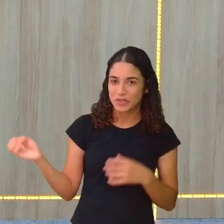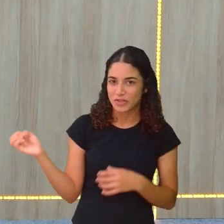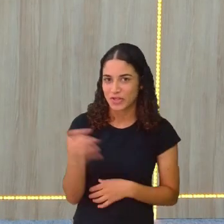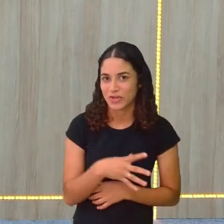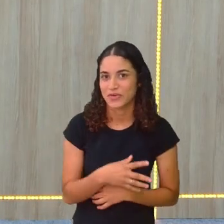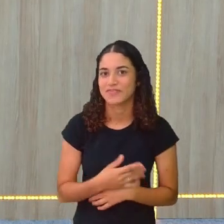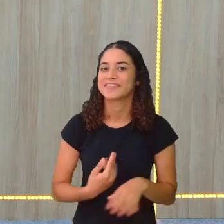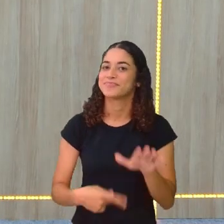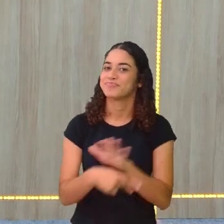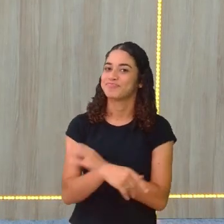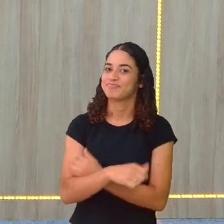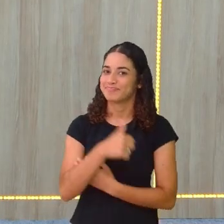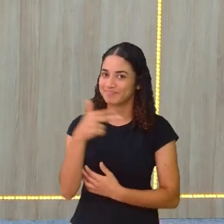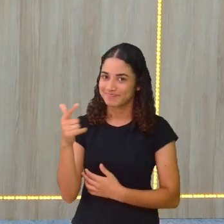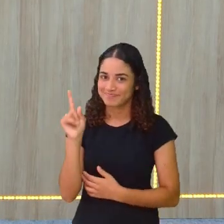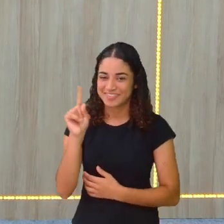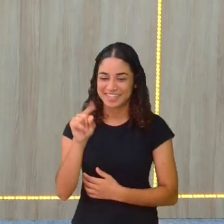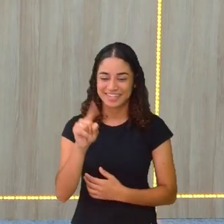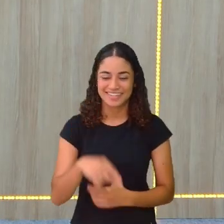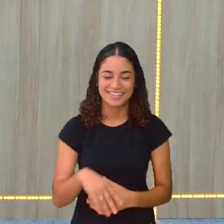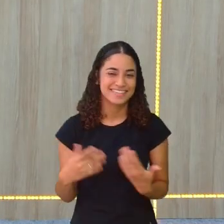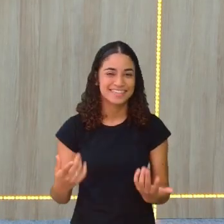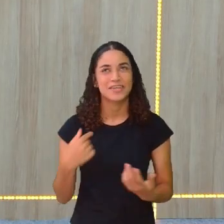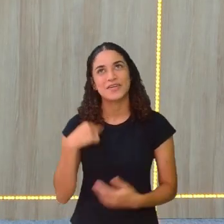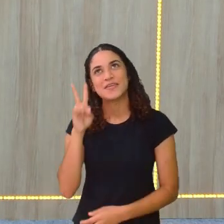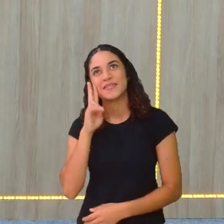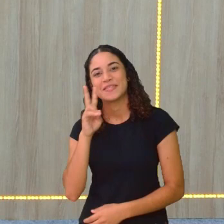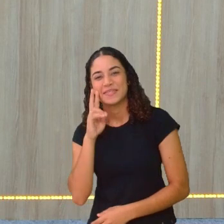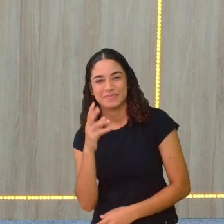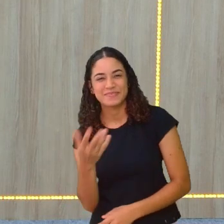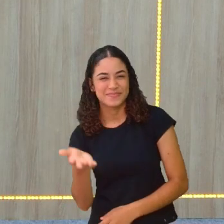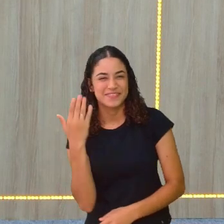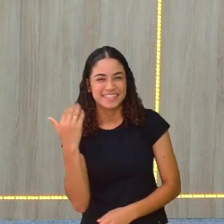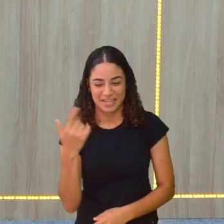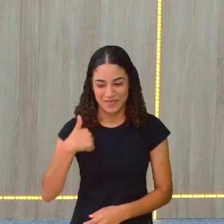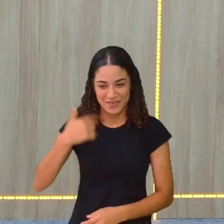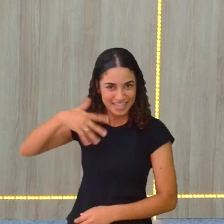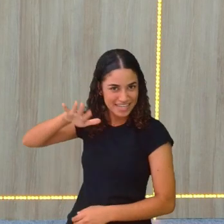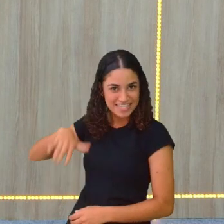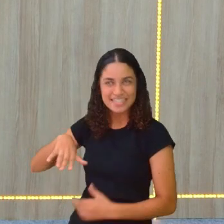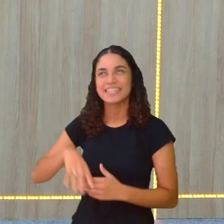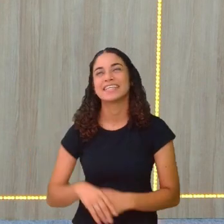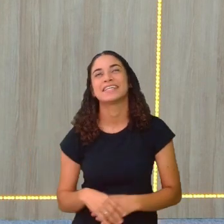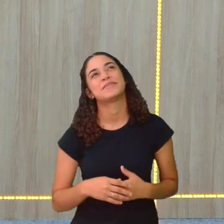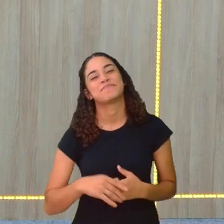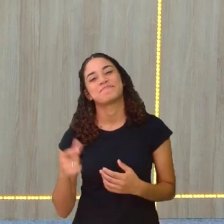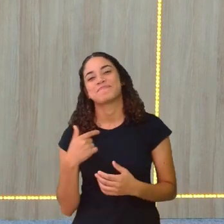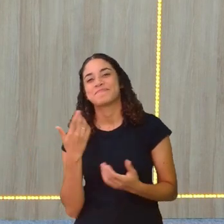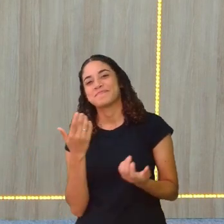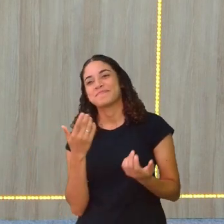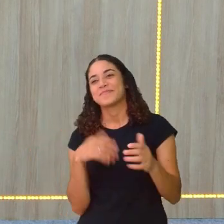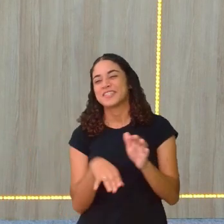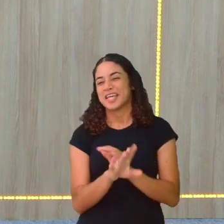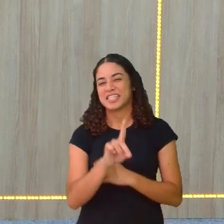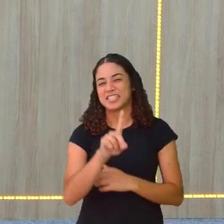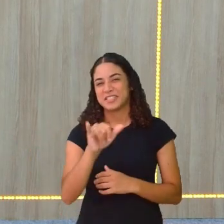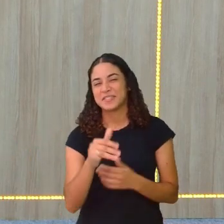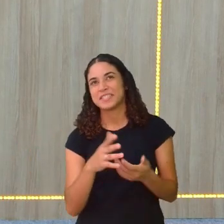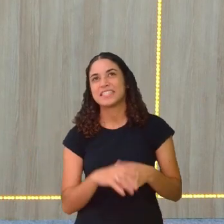roupa de Natal, né? Era aquela coisa, né? Eu lembro quando eu era criança, aí quando chegava aí pro